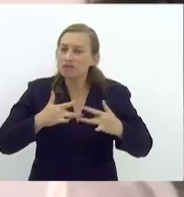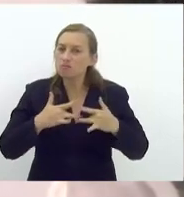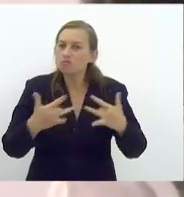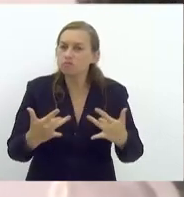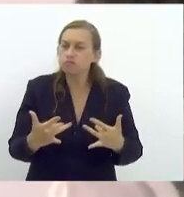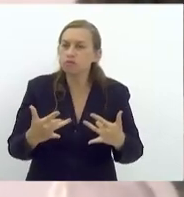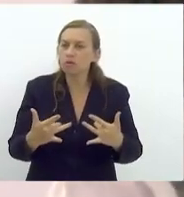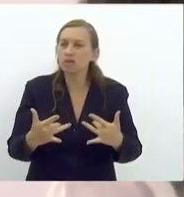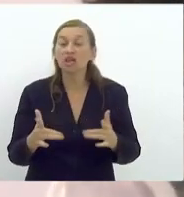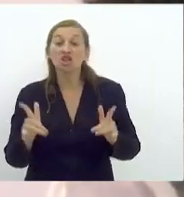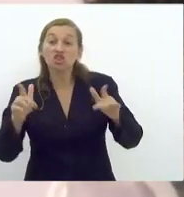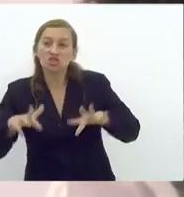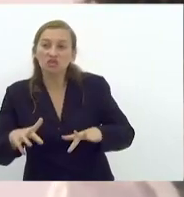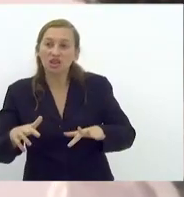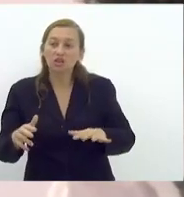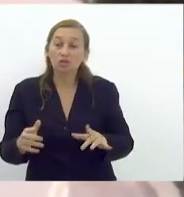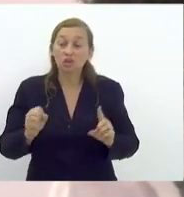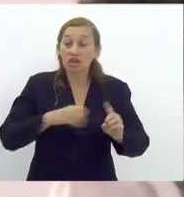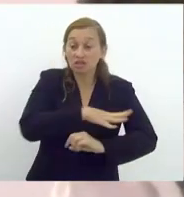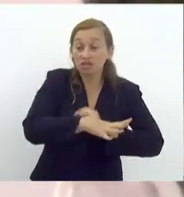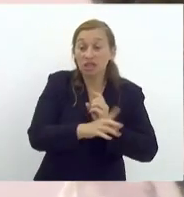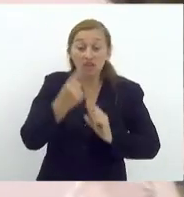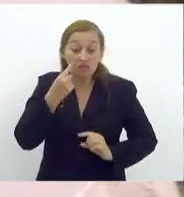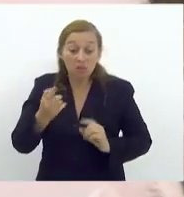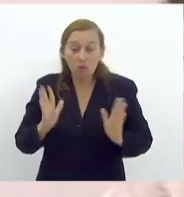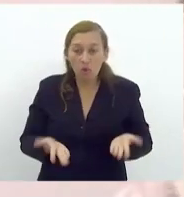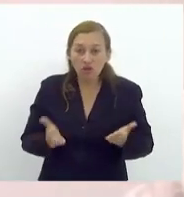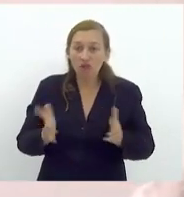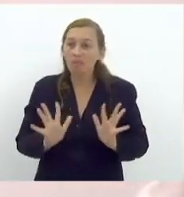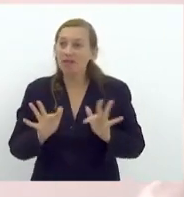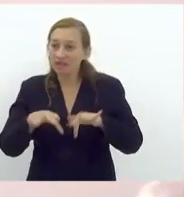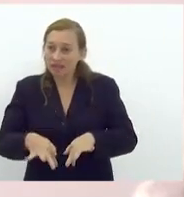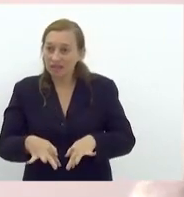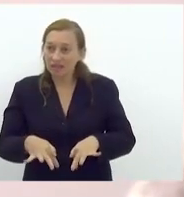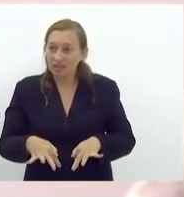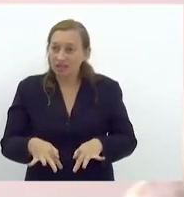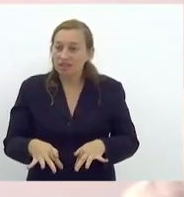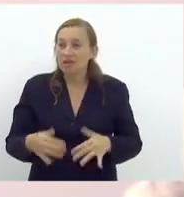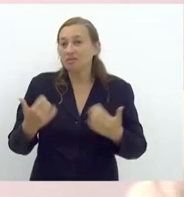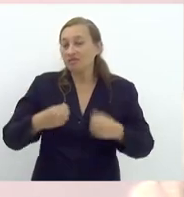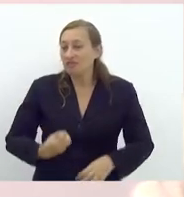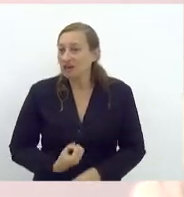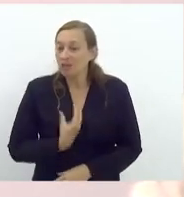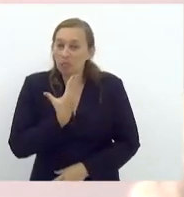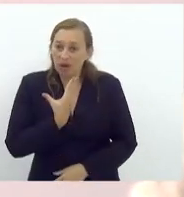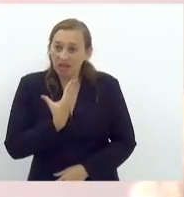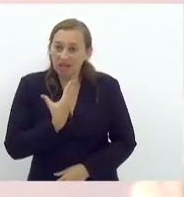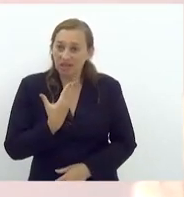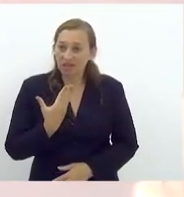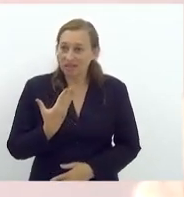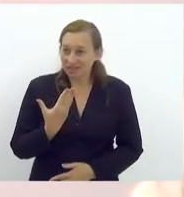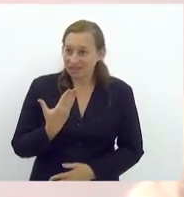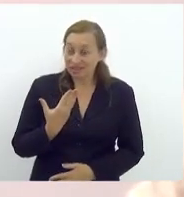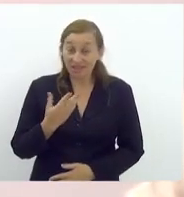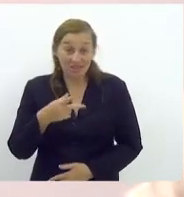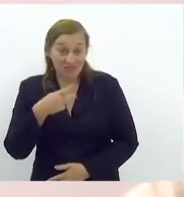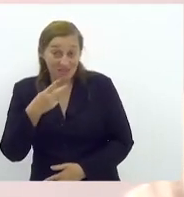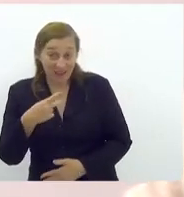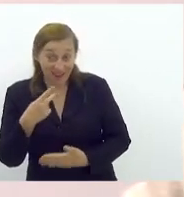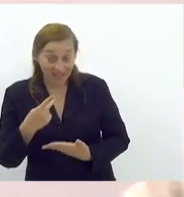totalmente diferente dessa sociedade que tem aí hoje e para terminar se eu tivesse que fazer uma poesia e para vibrar e soltar